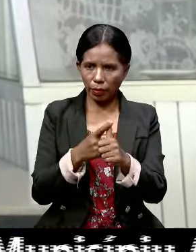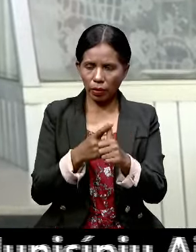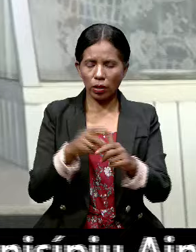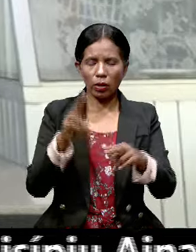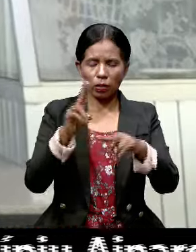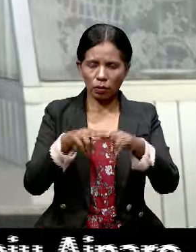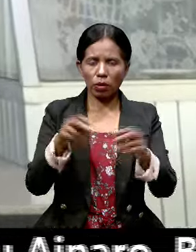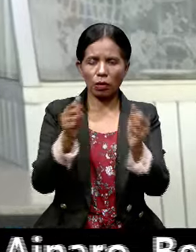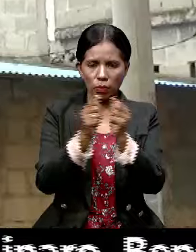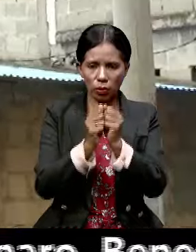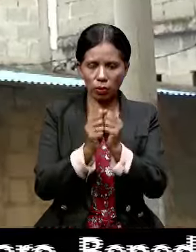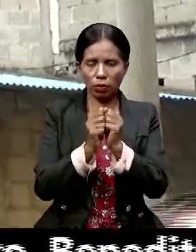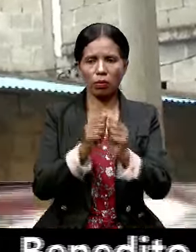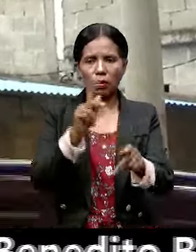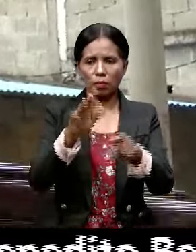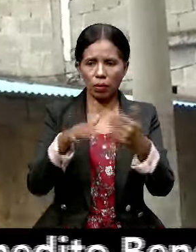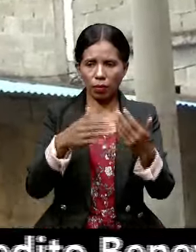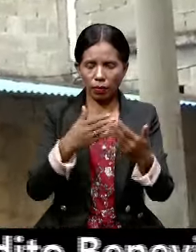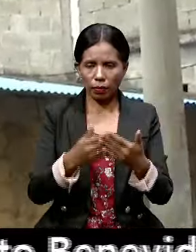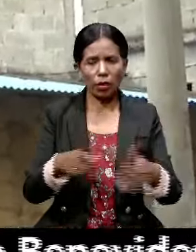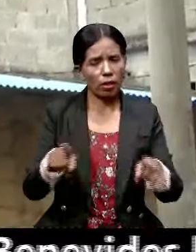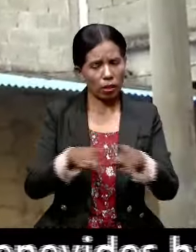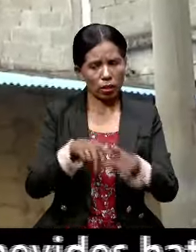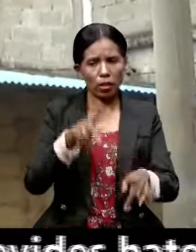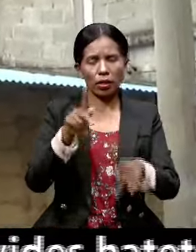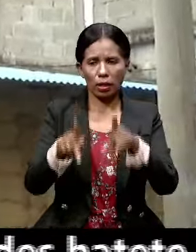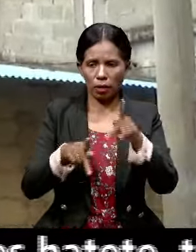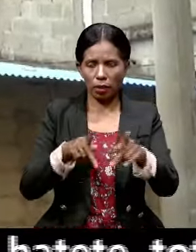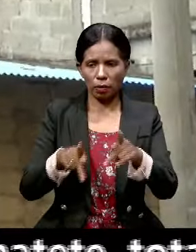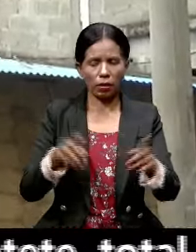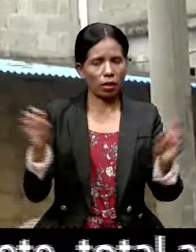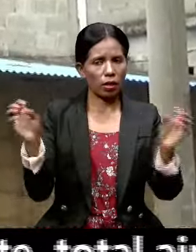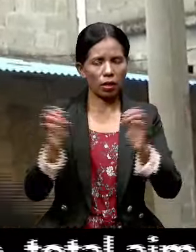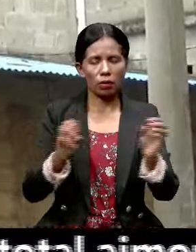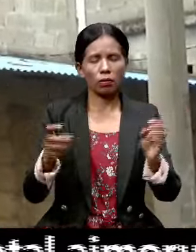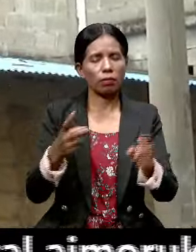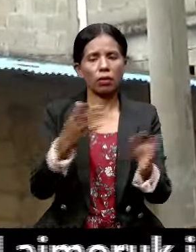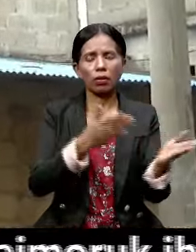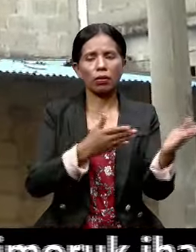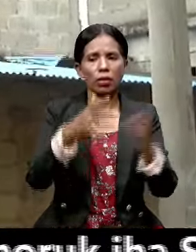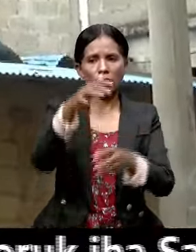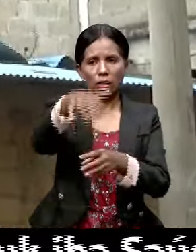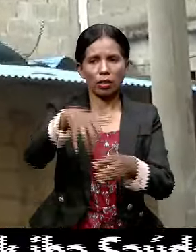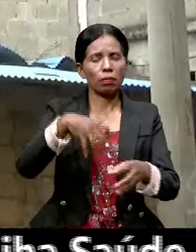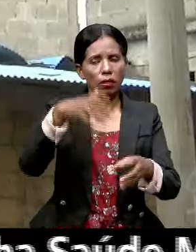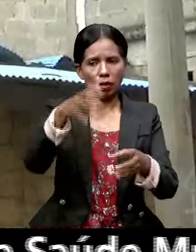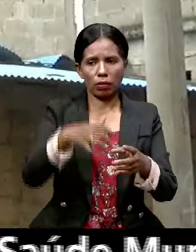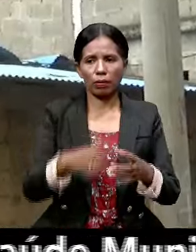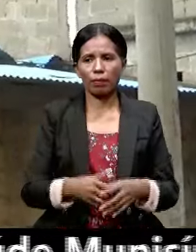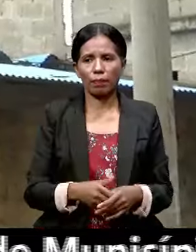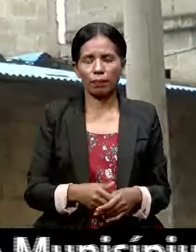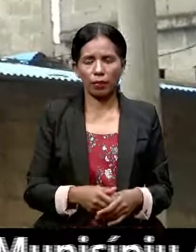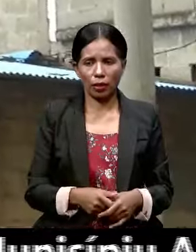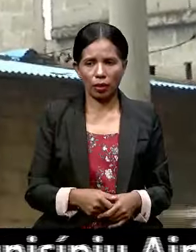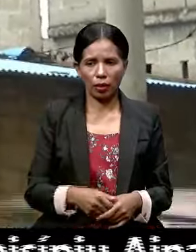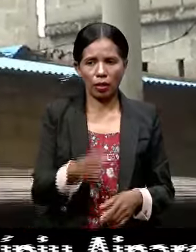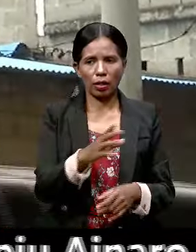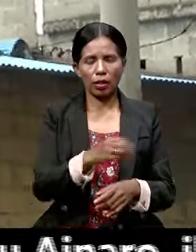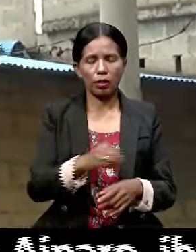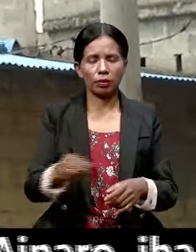mutu kwa komunisira. Tura umano, lau sama iya orde. Hoku gorrasa nema, iya notariado iya